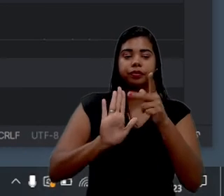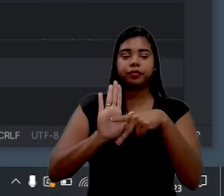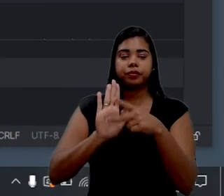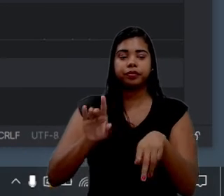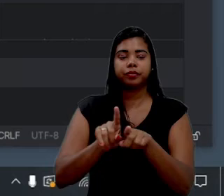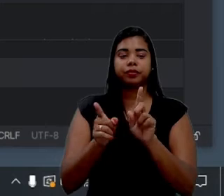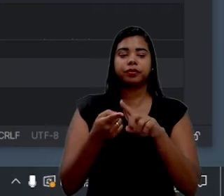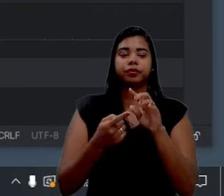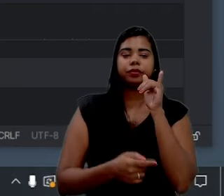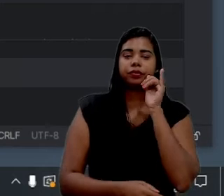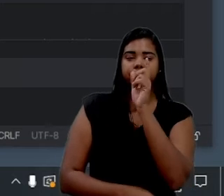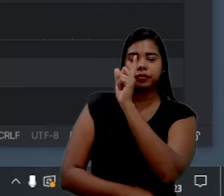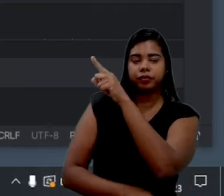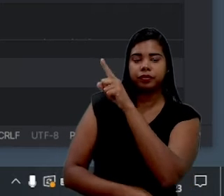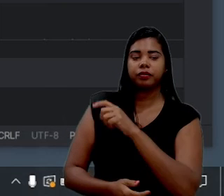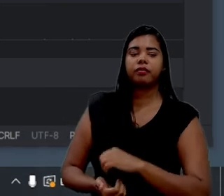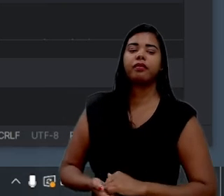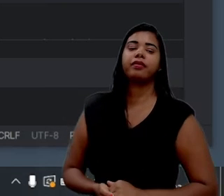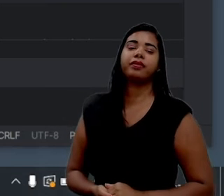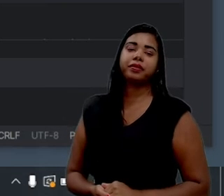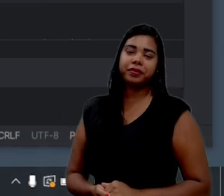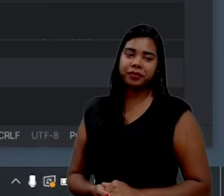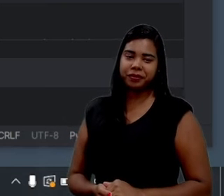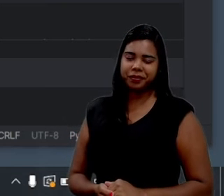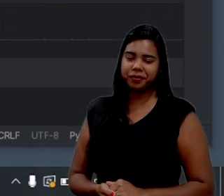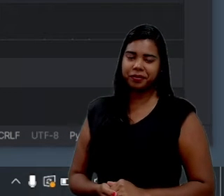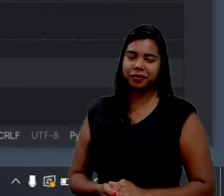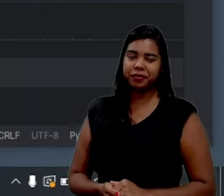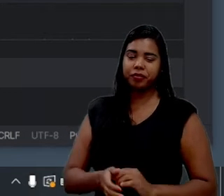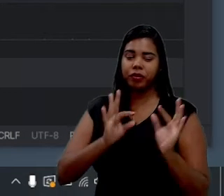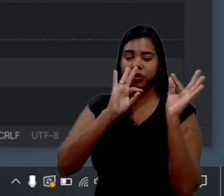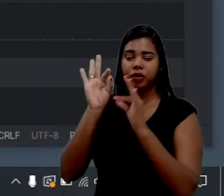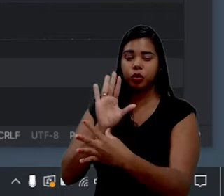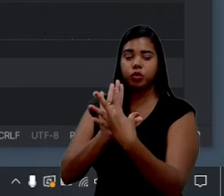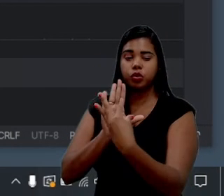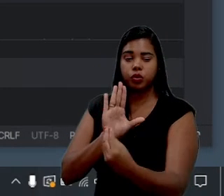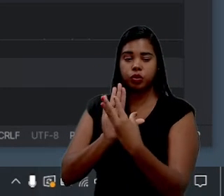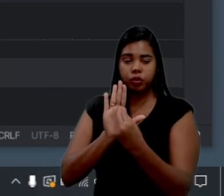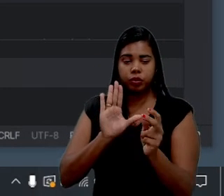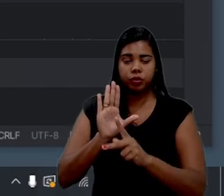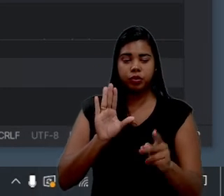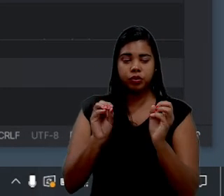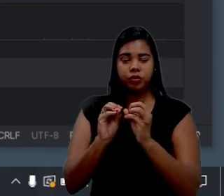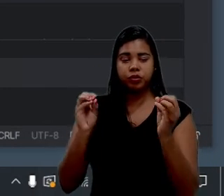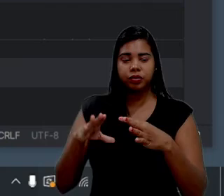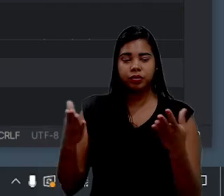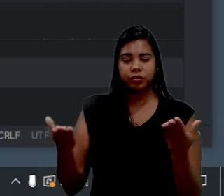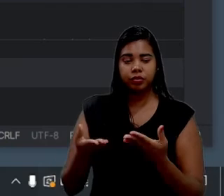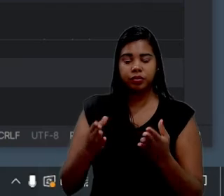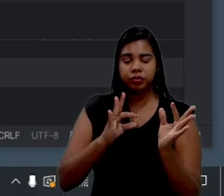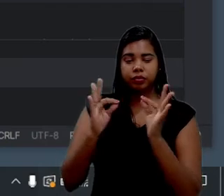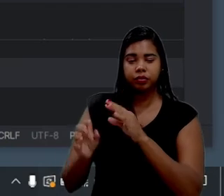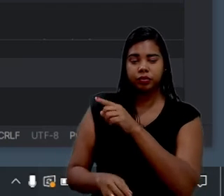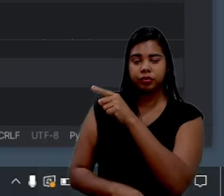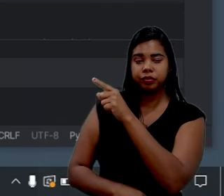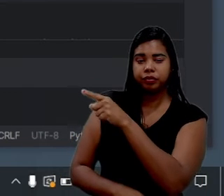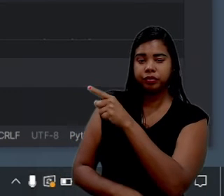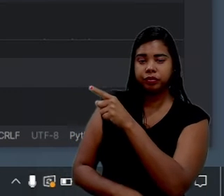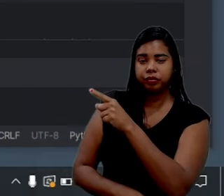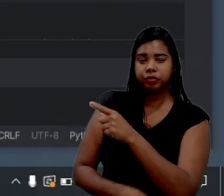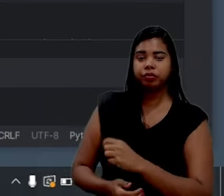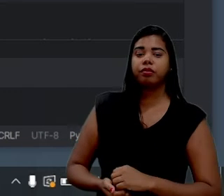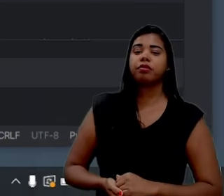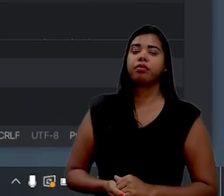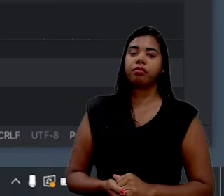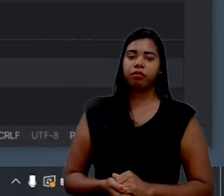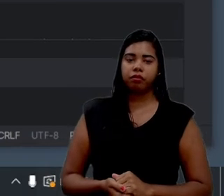curso. Eu vou mostrar aqui para vocês, só repetindo, a minha já estava criado o projeto, mas vou botar como template 2, porque já template